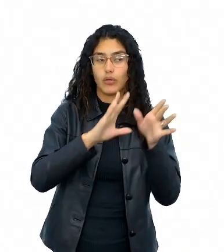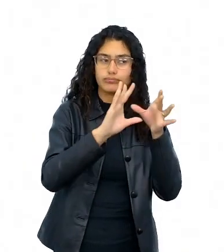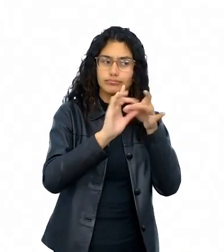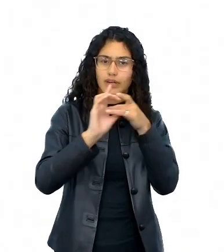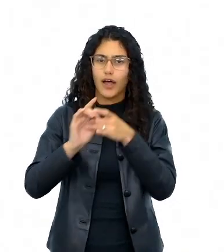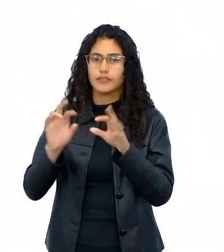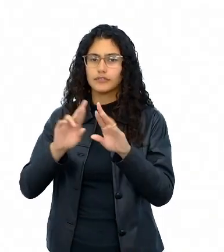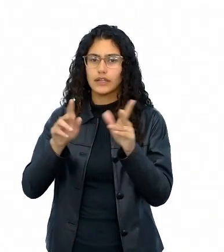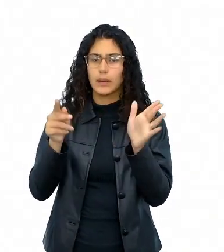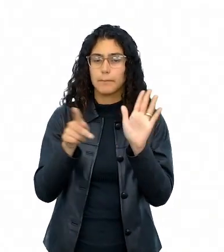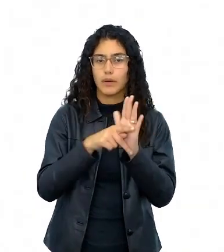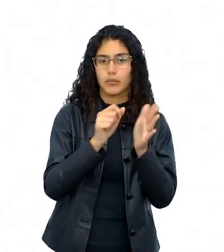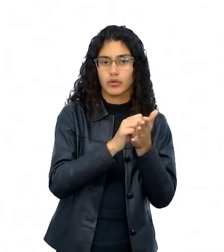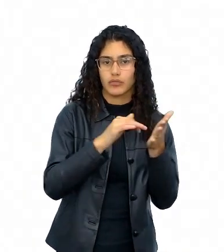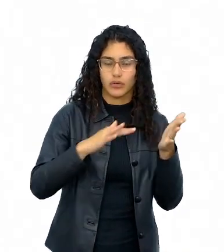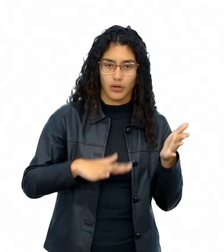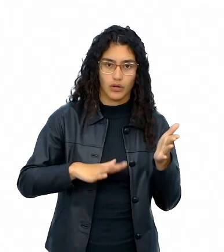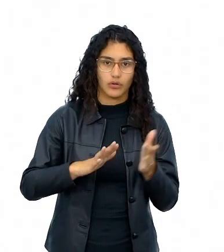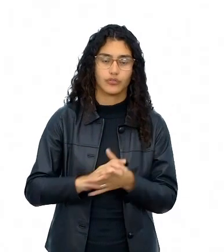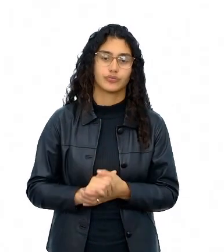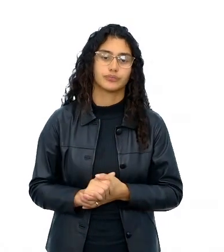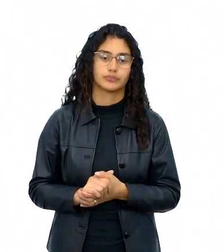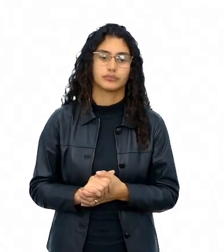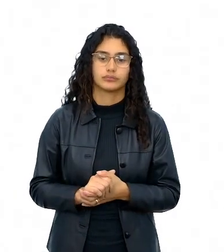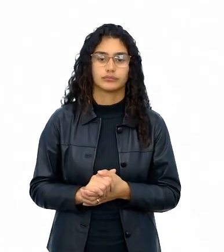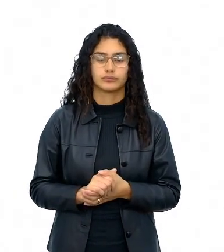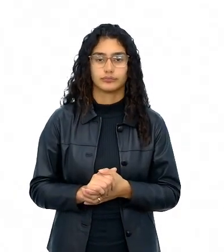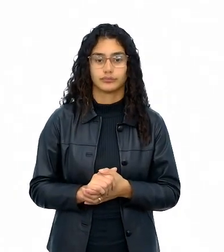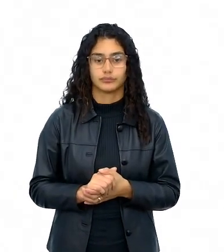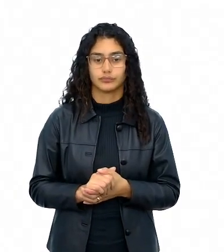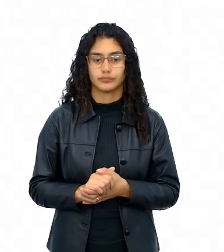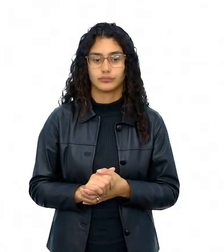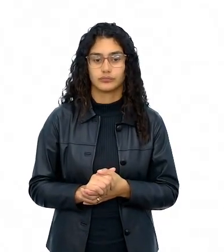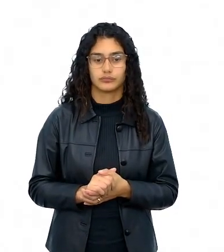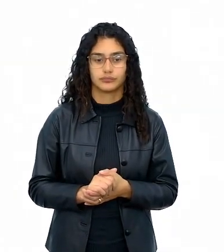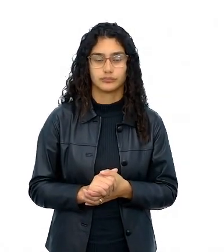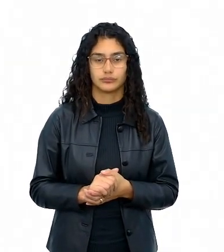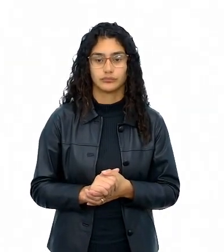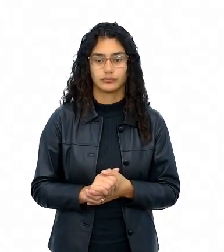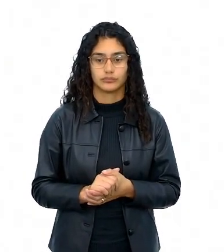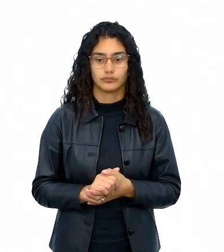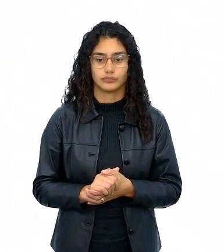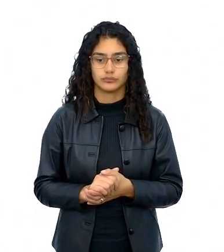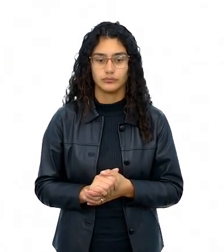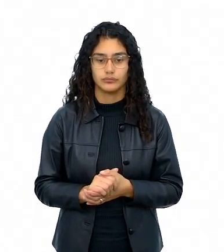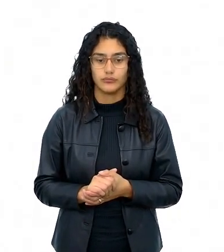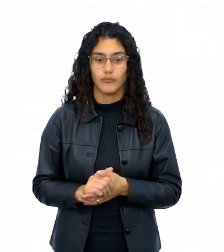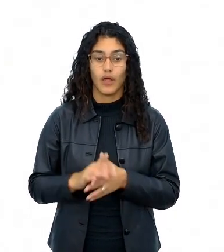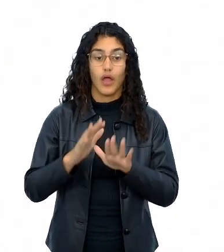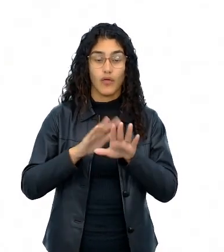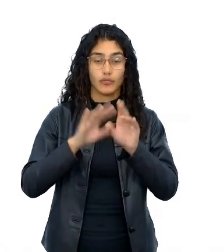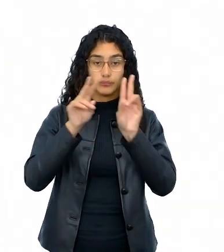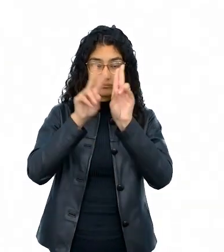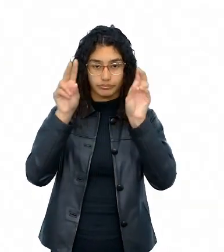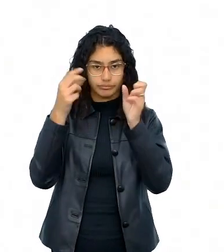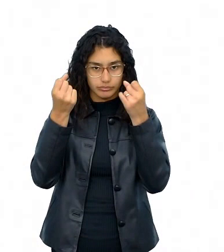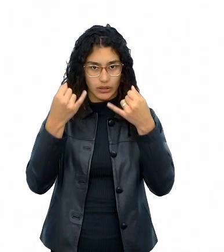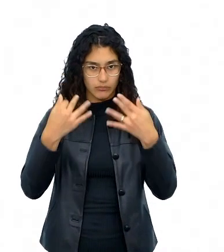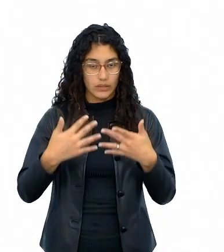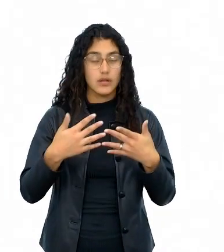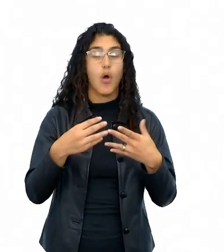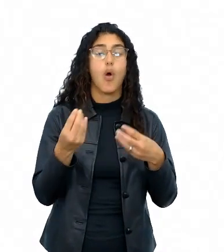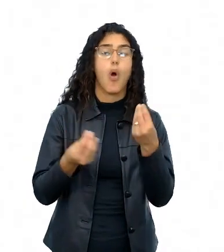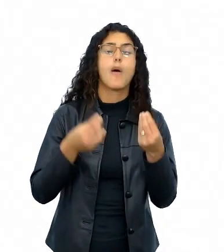nas próprias atividades, tá? Então, só comentando, eu fiz esse parênteses, só comentando